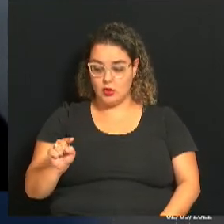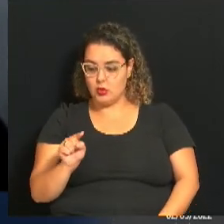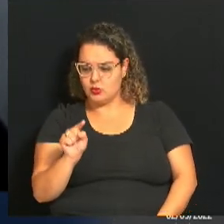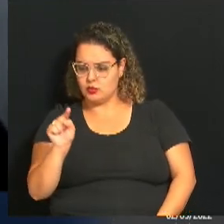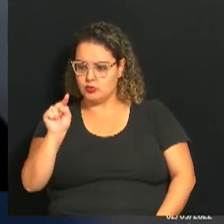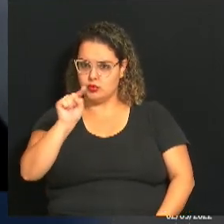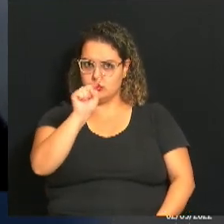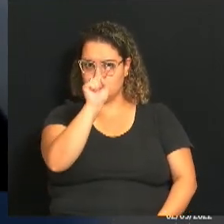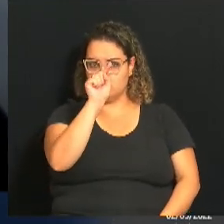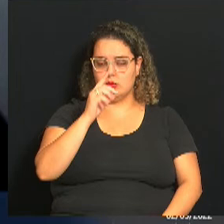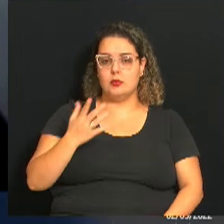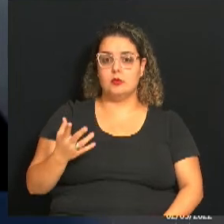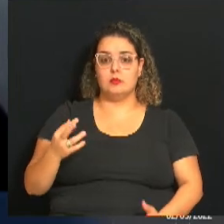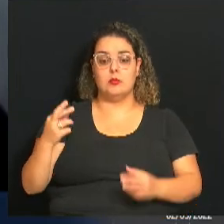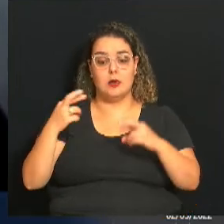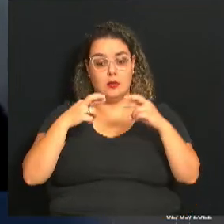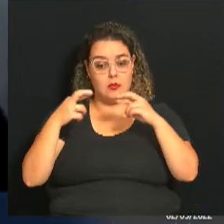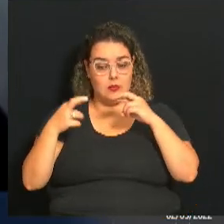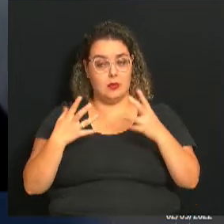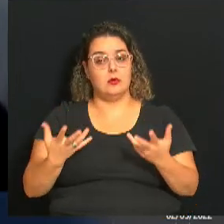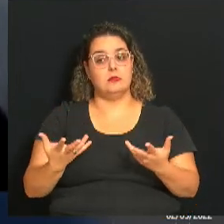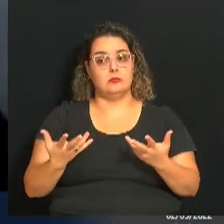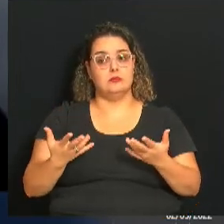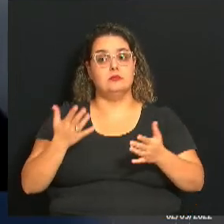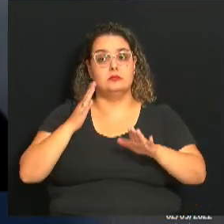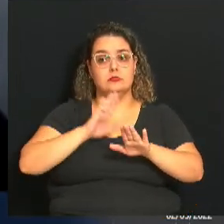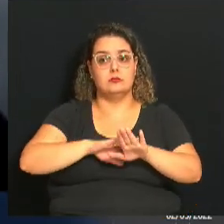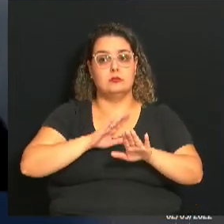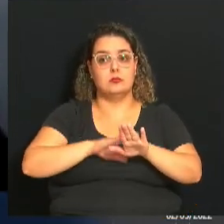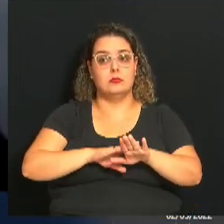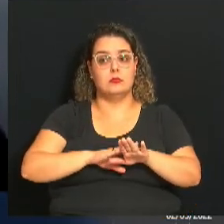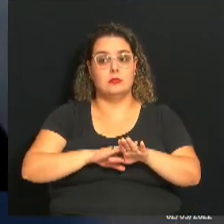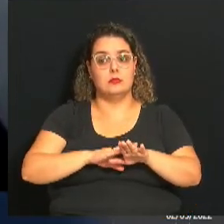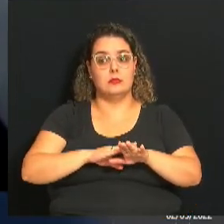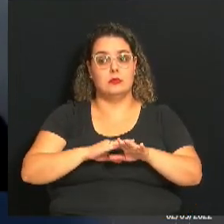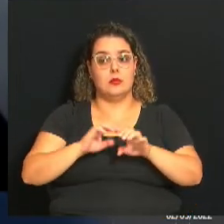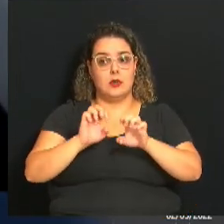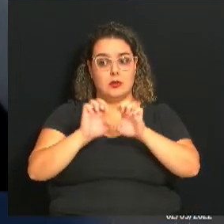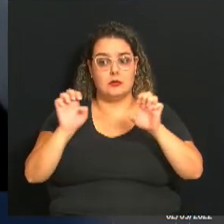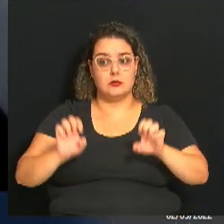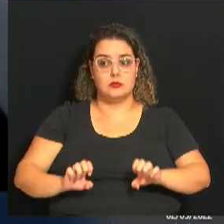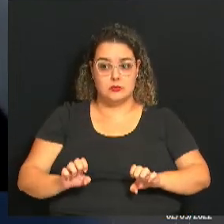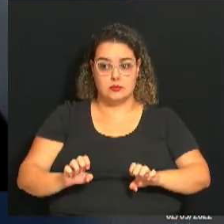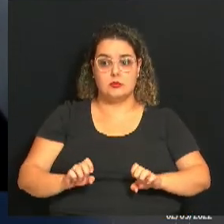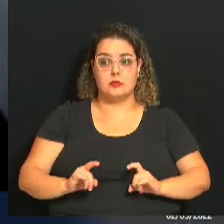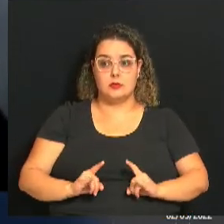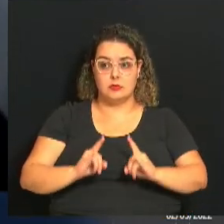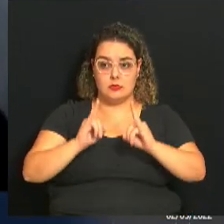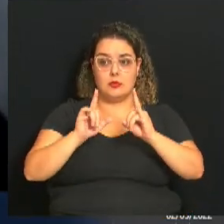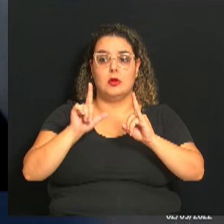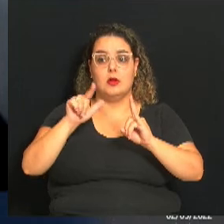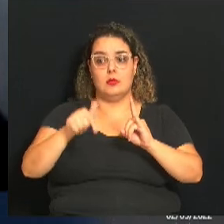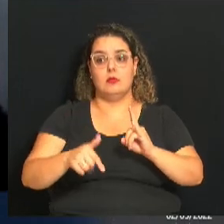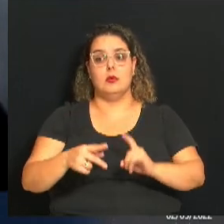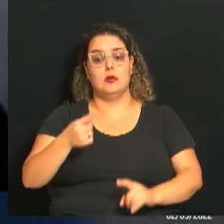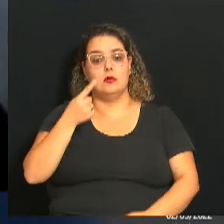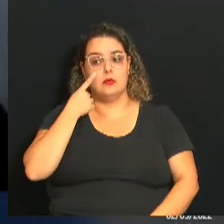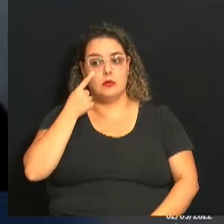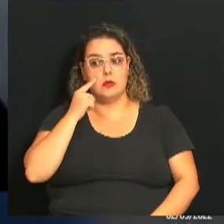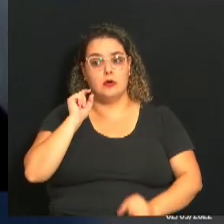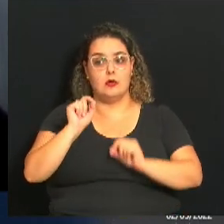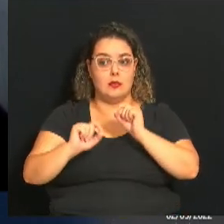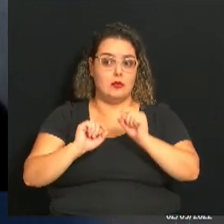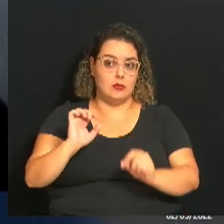né, justamente essa situação de comprometimento estrutural do prédio, tá? Para depois a gente ver que destinação vai ser